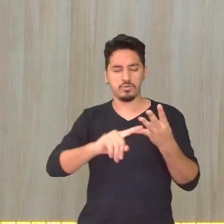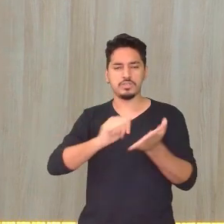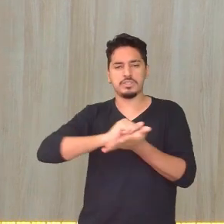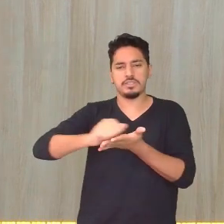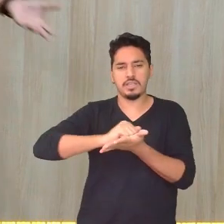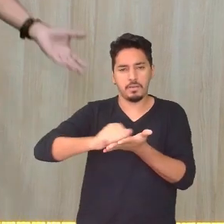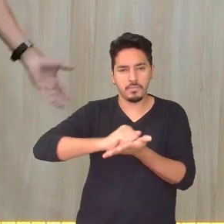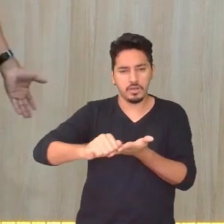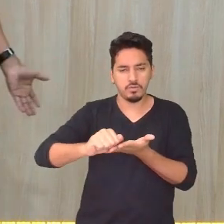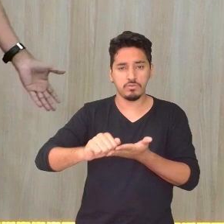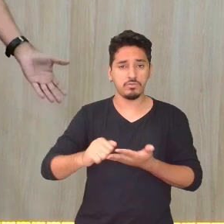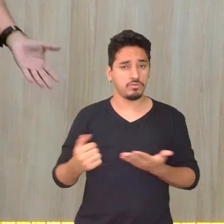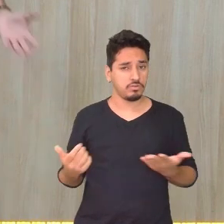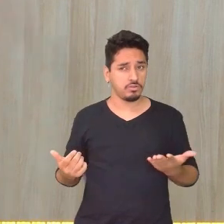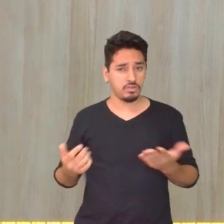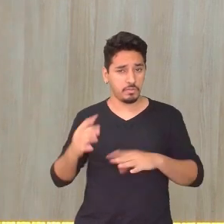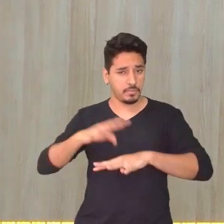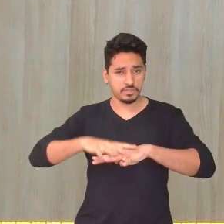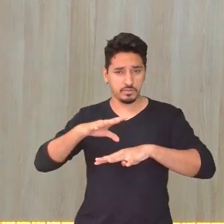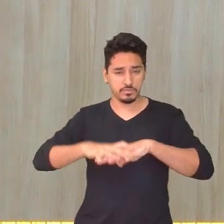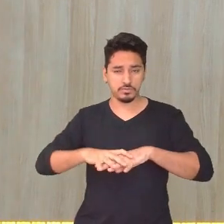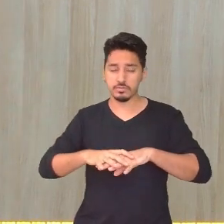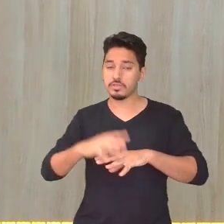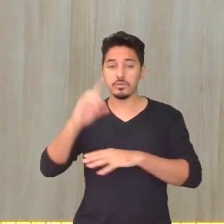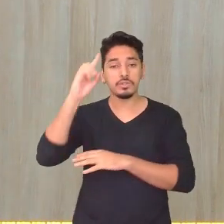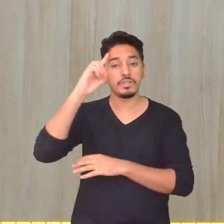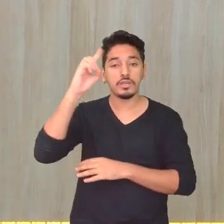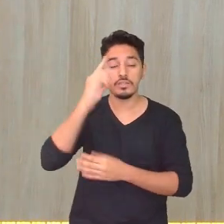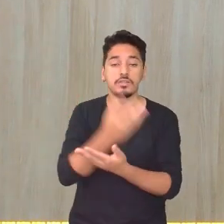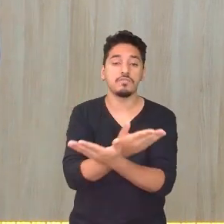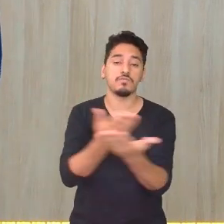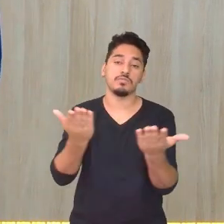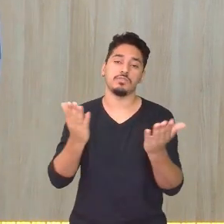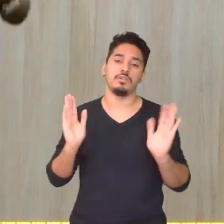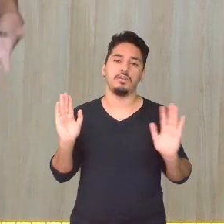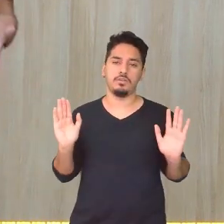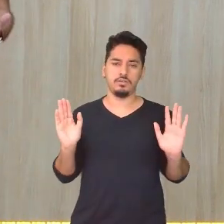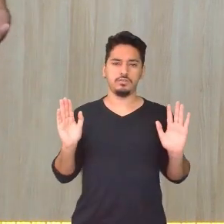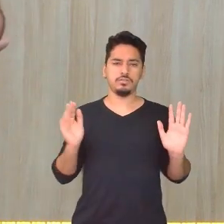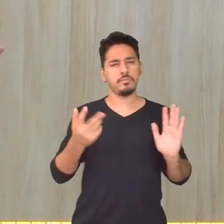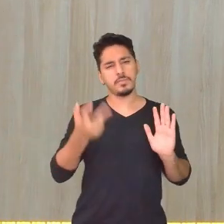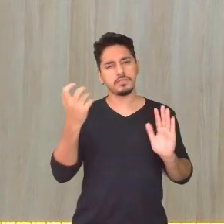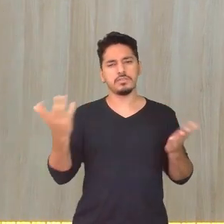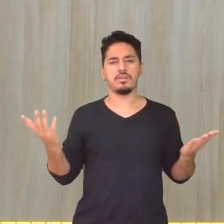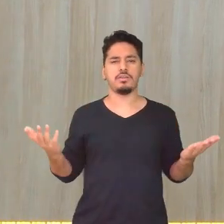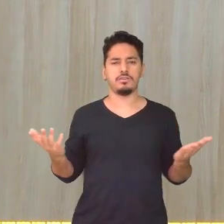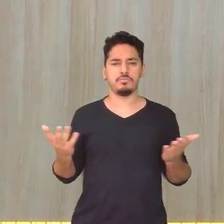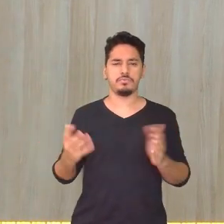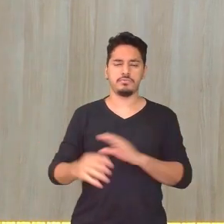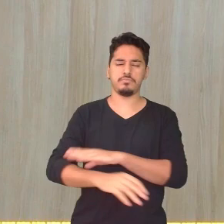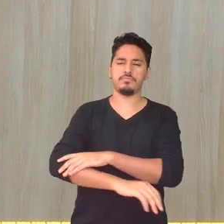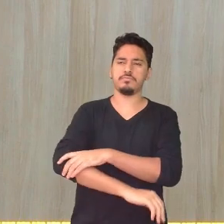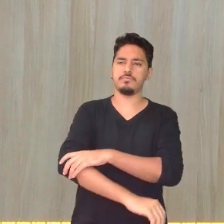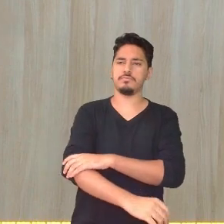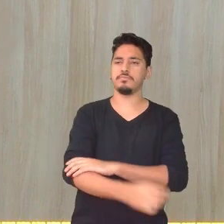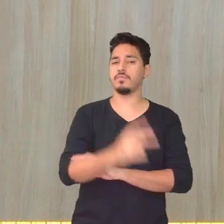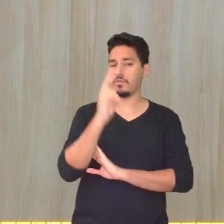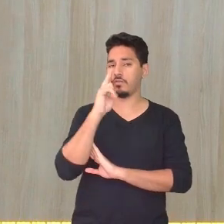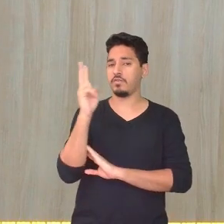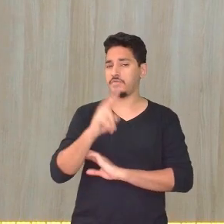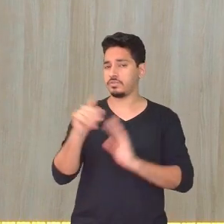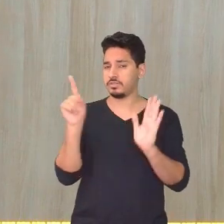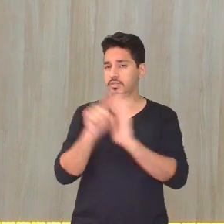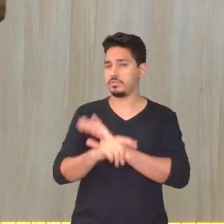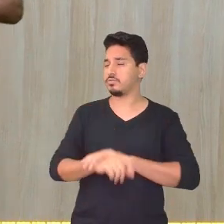seja, ô Ricardo, isso é matemática. A matemática está no dia a dia de vocês. Perceba isso, olha só. Bora ver essa questão